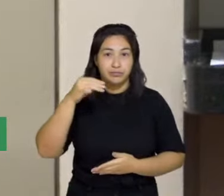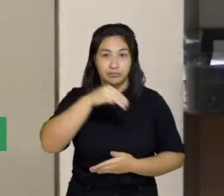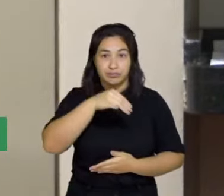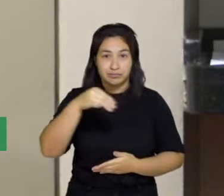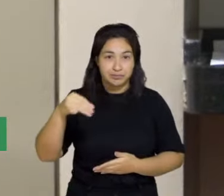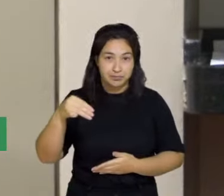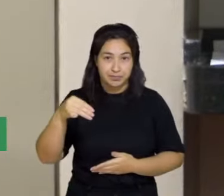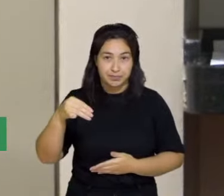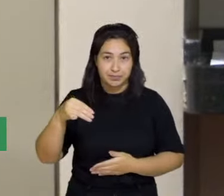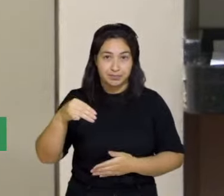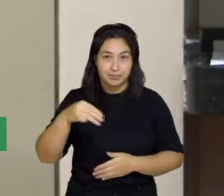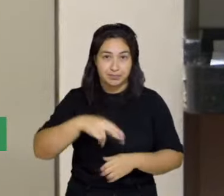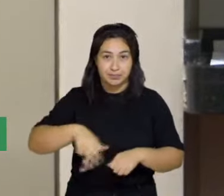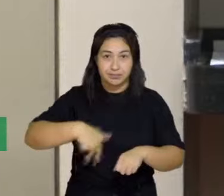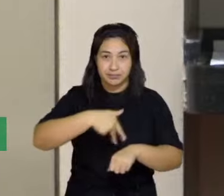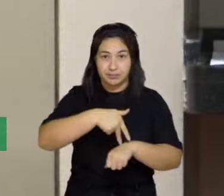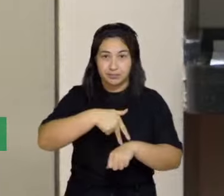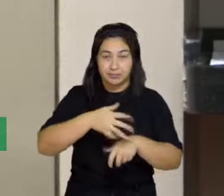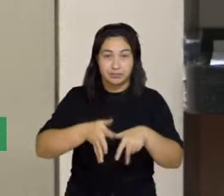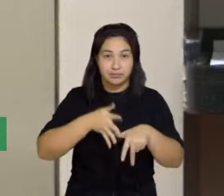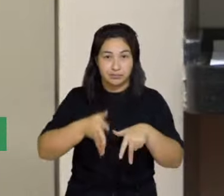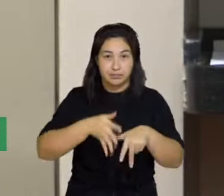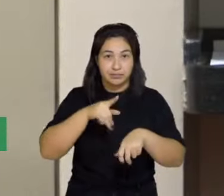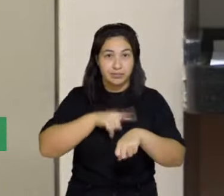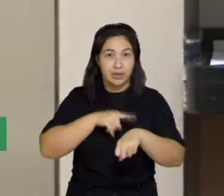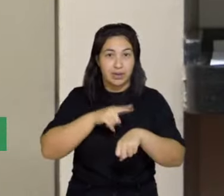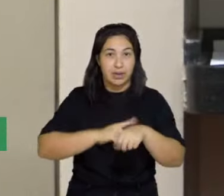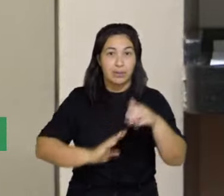para fazer uso da palavra pelo prazo de até 10 minutos.